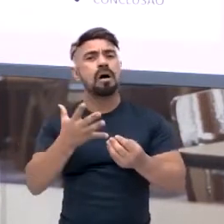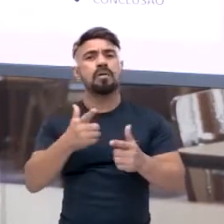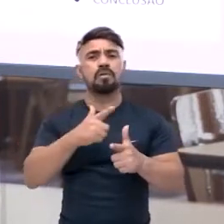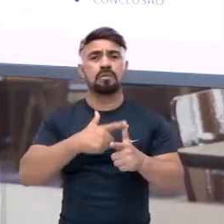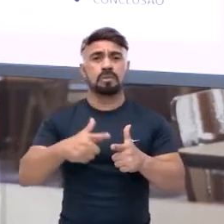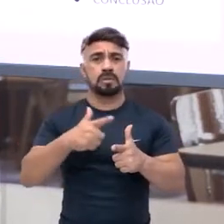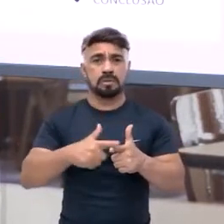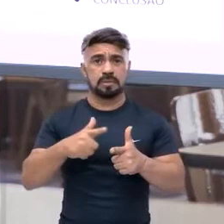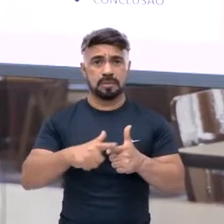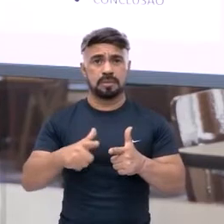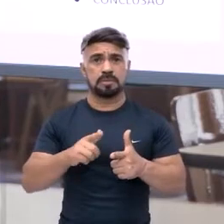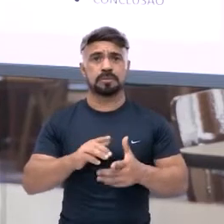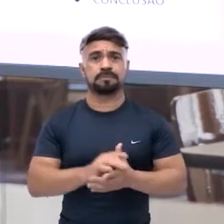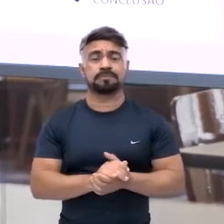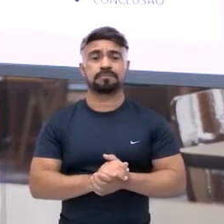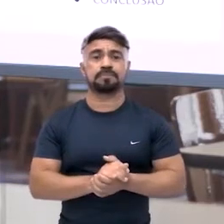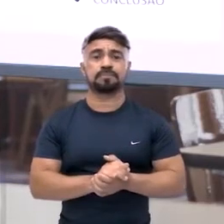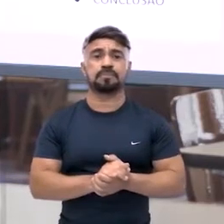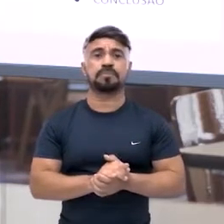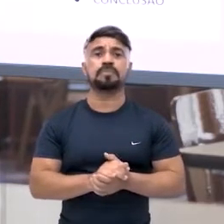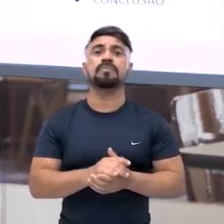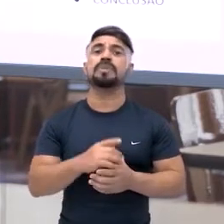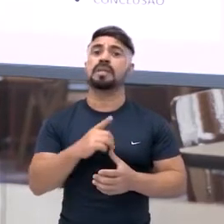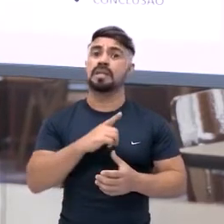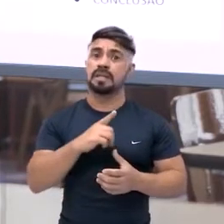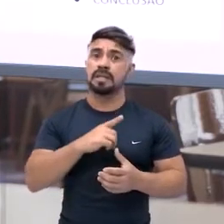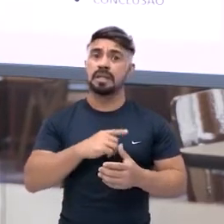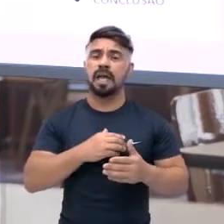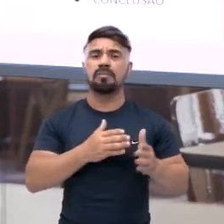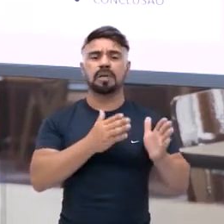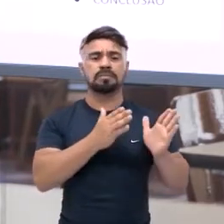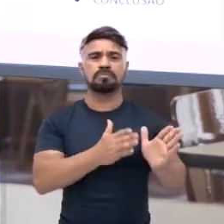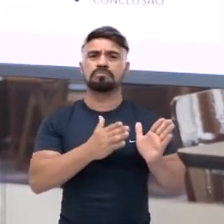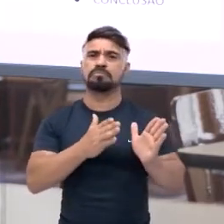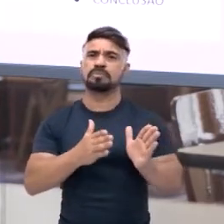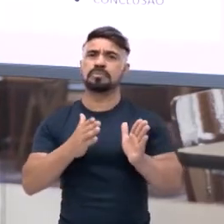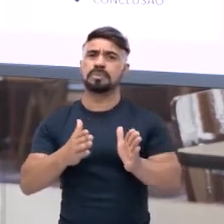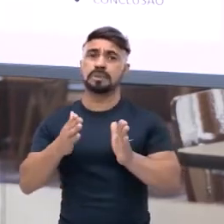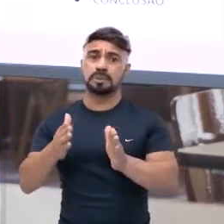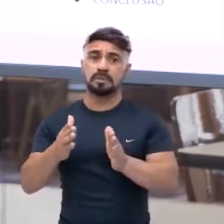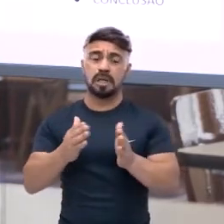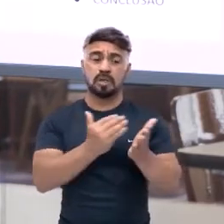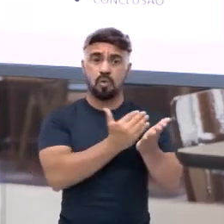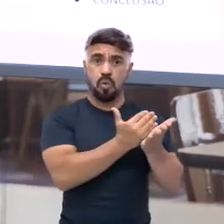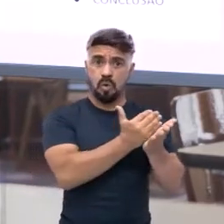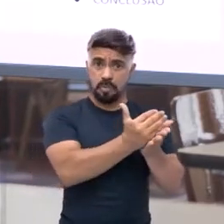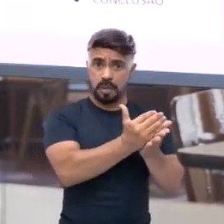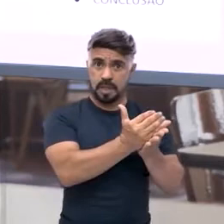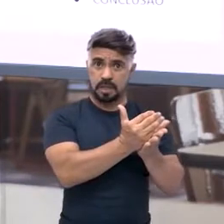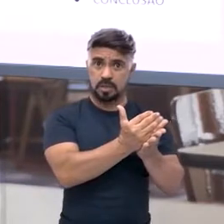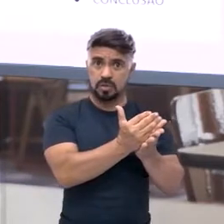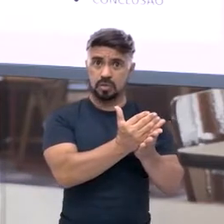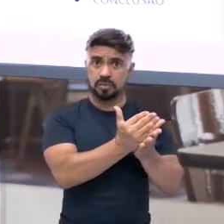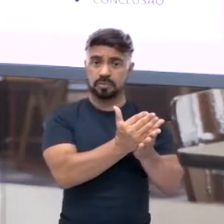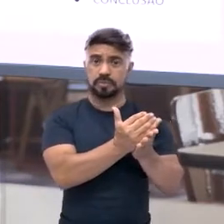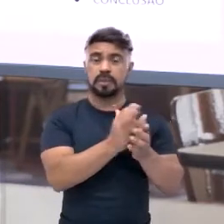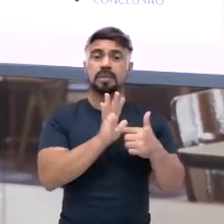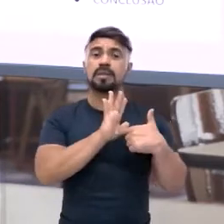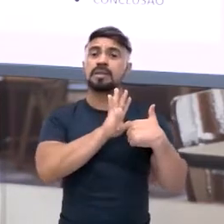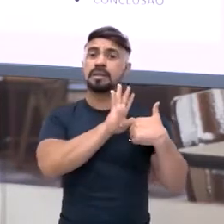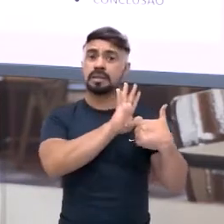resolução desse problema. Então, olha só, nós temos uma sequência, nós temos o começo,